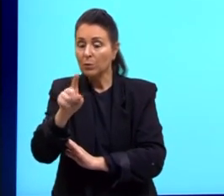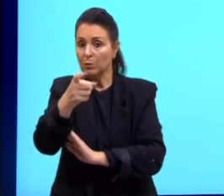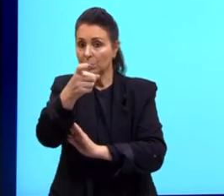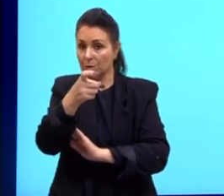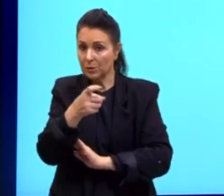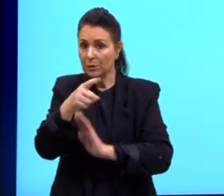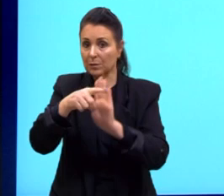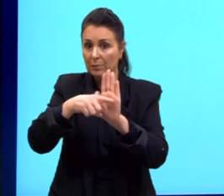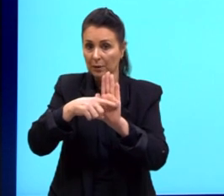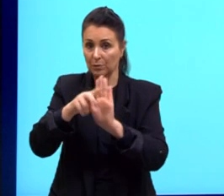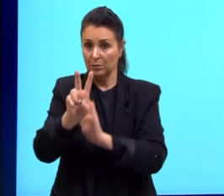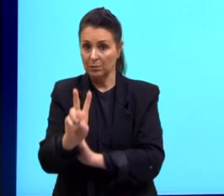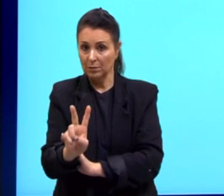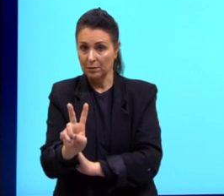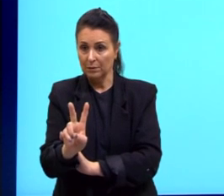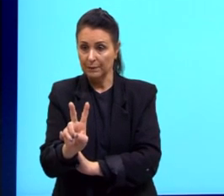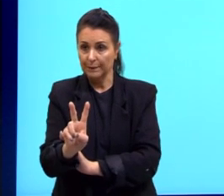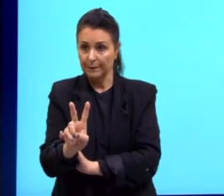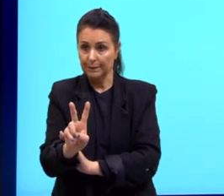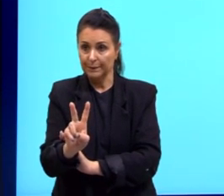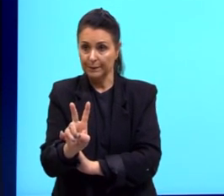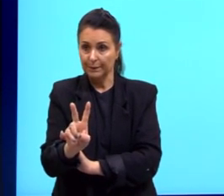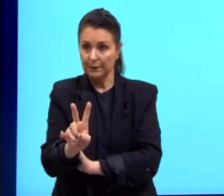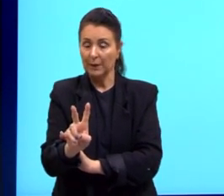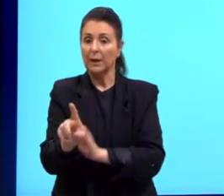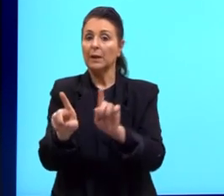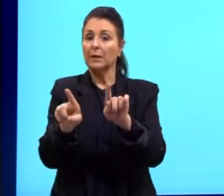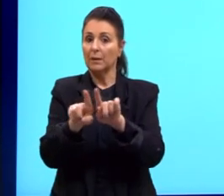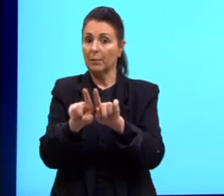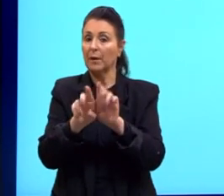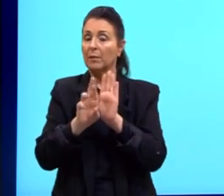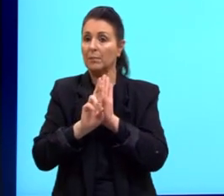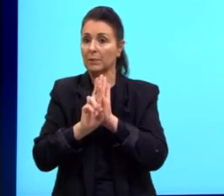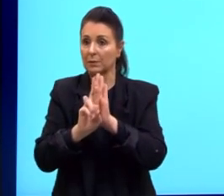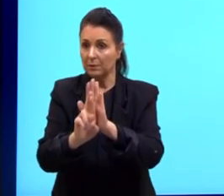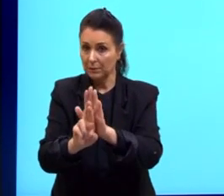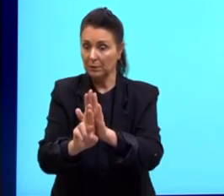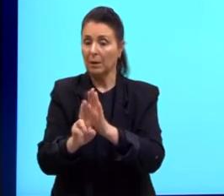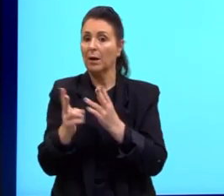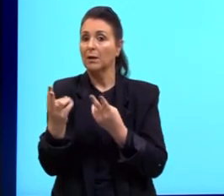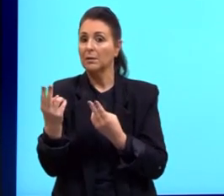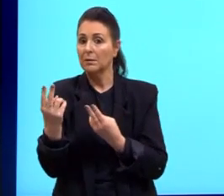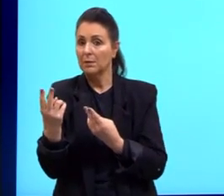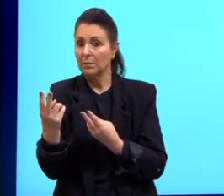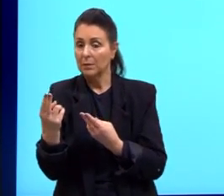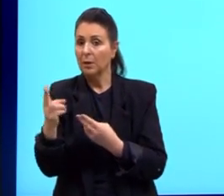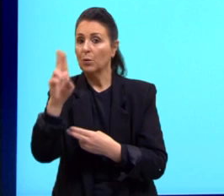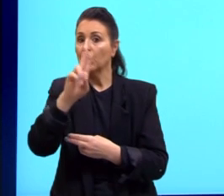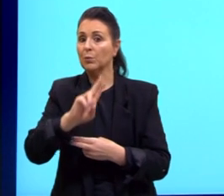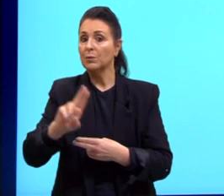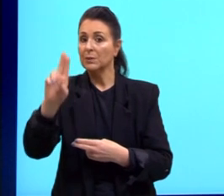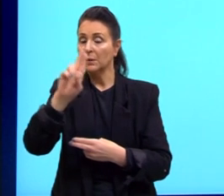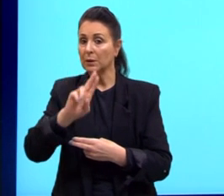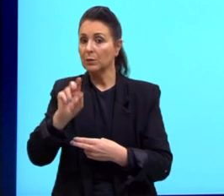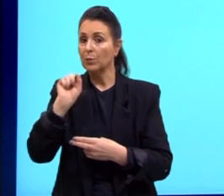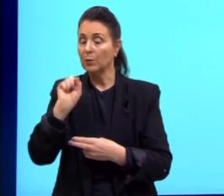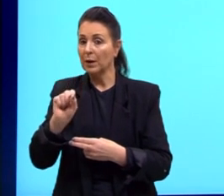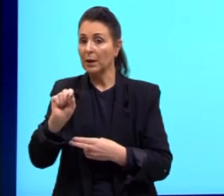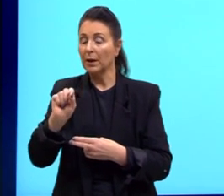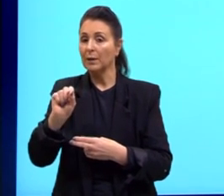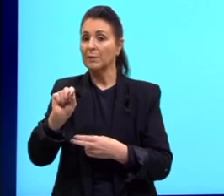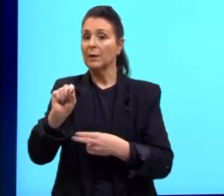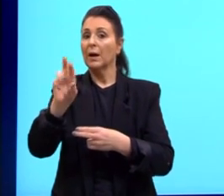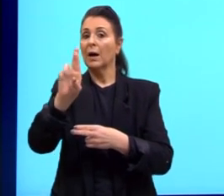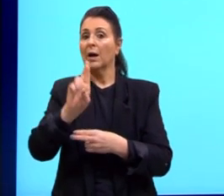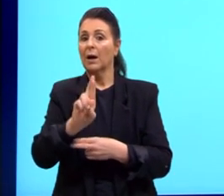x menos 2 nós podemos representar essa semelhança através de uma razão x